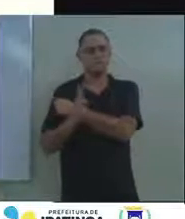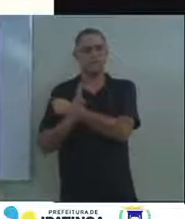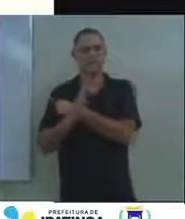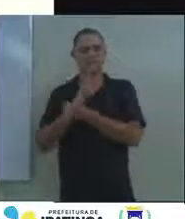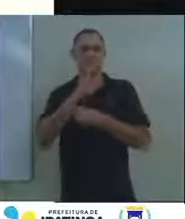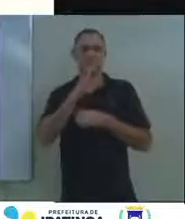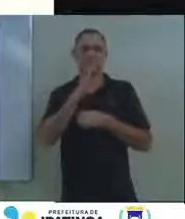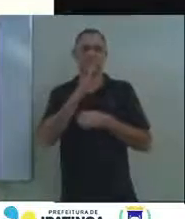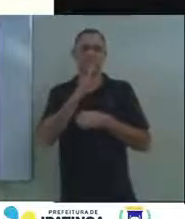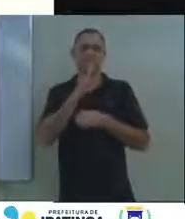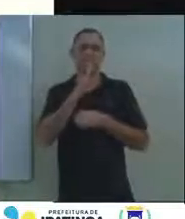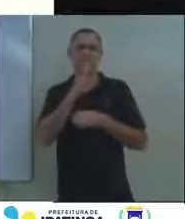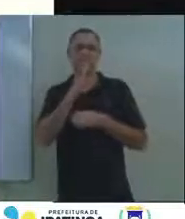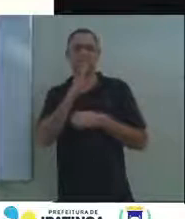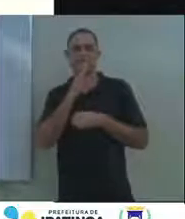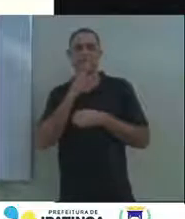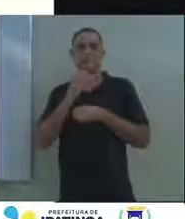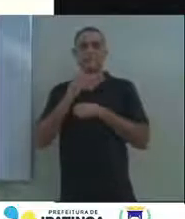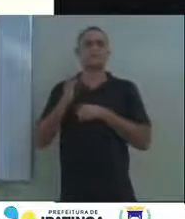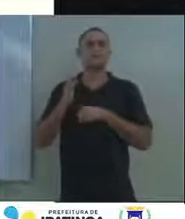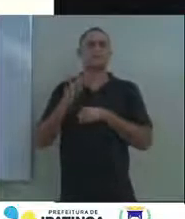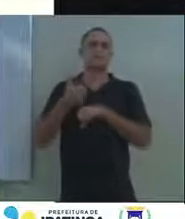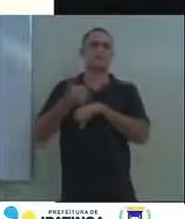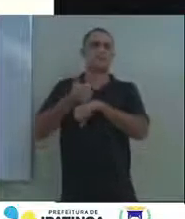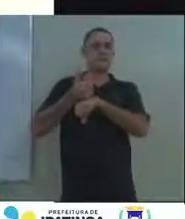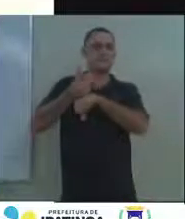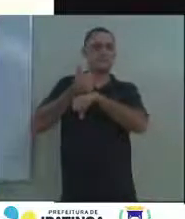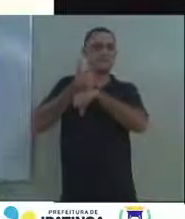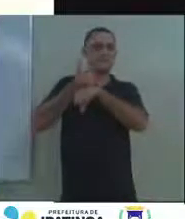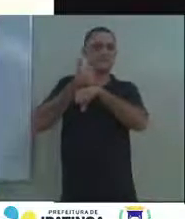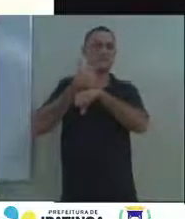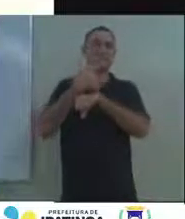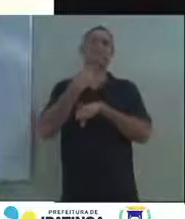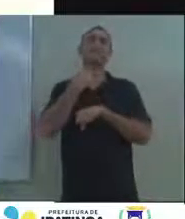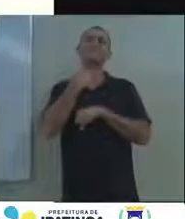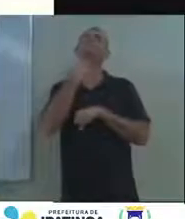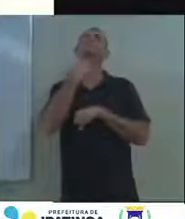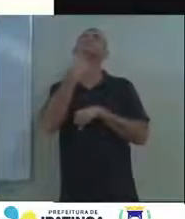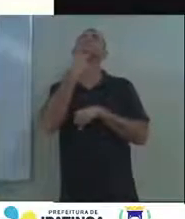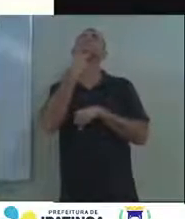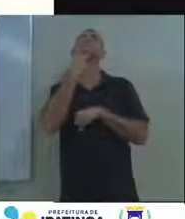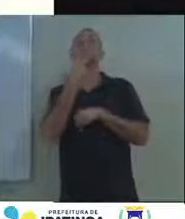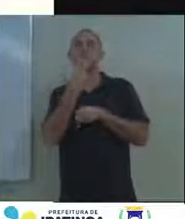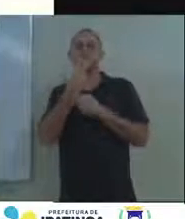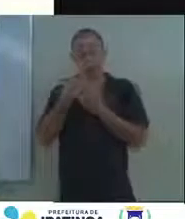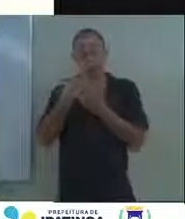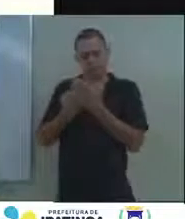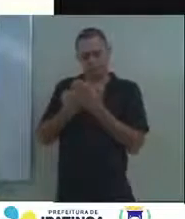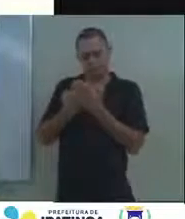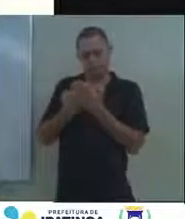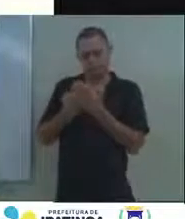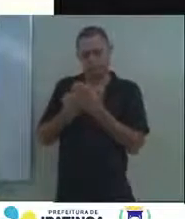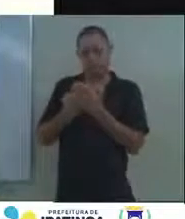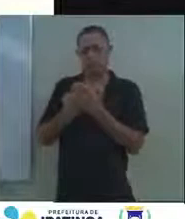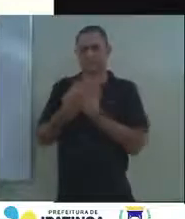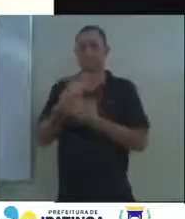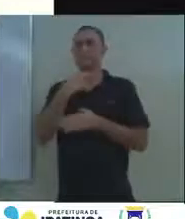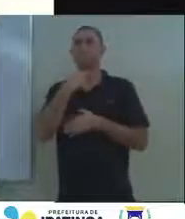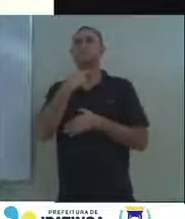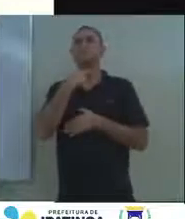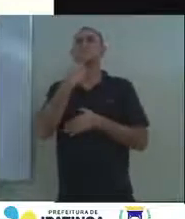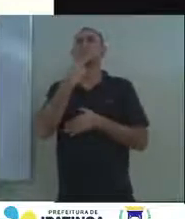fonoaudióloga, especialista em voz, que pesquiso sobre voz, que estudo voz, eu já vivi